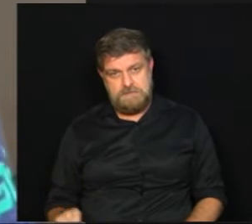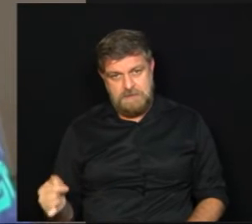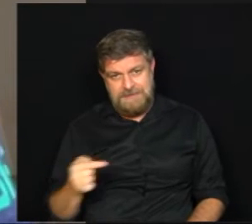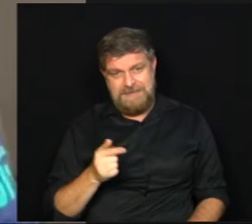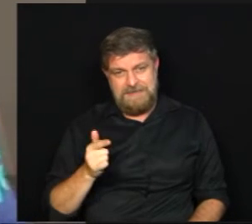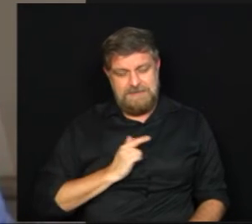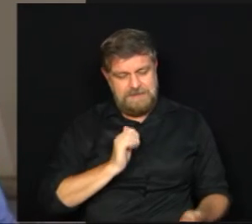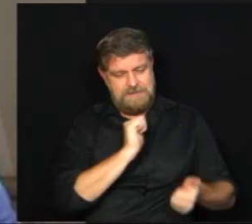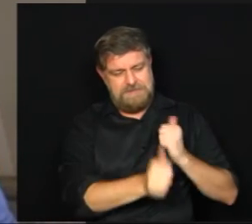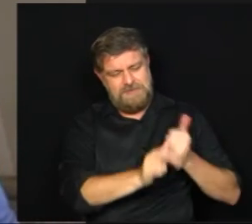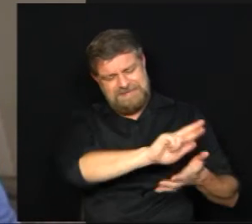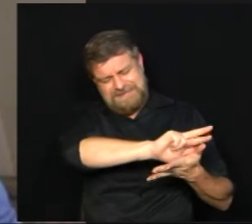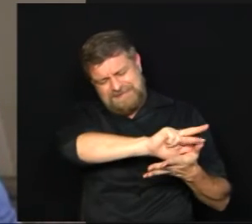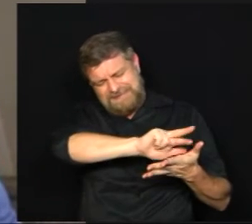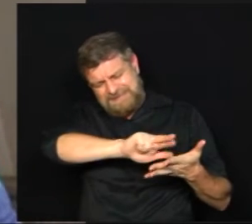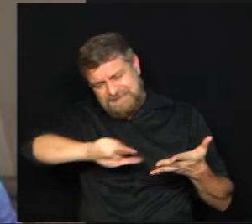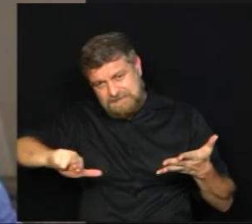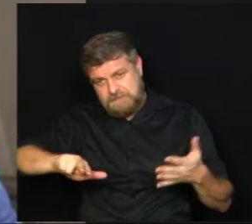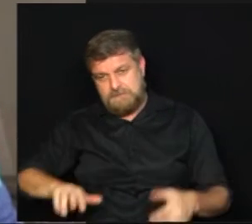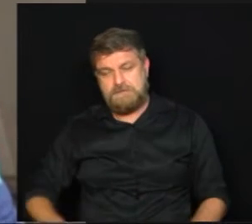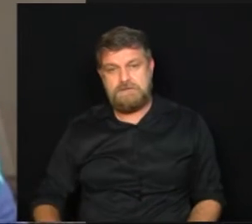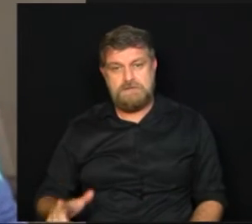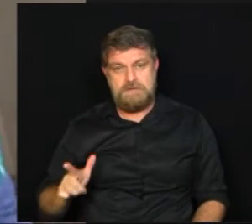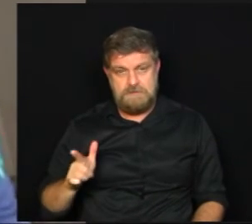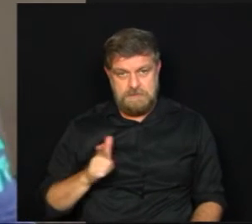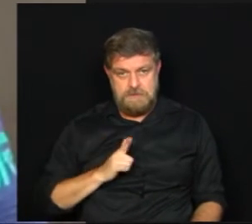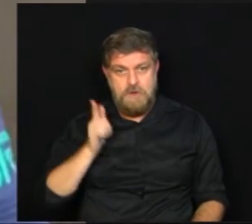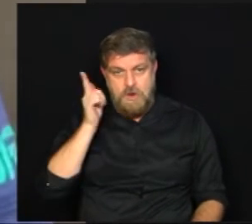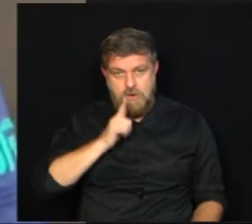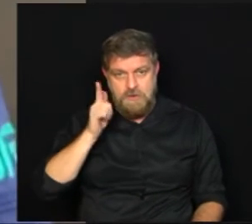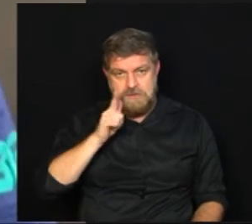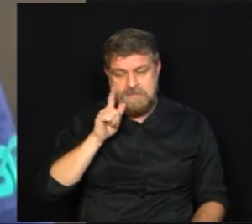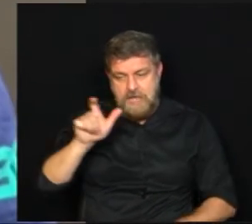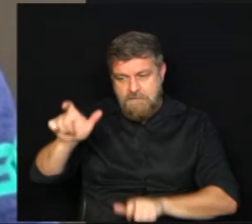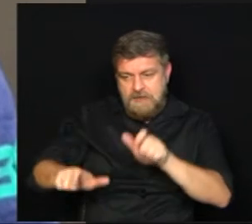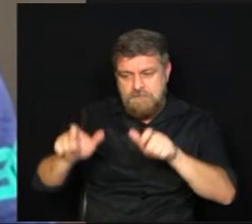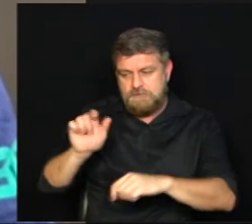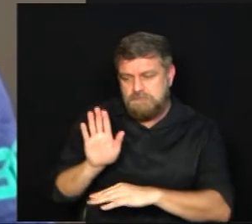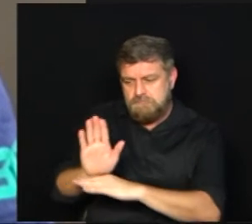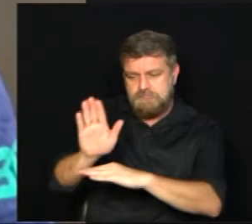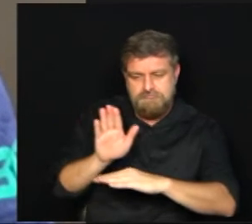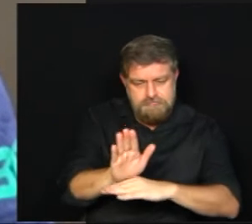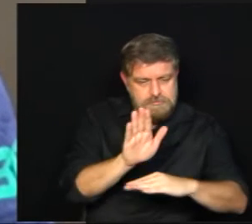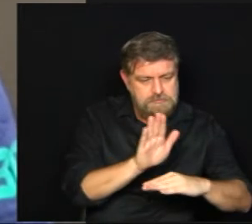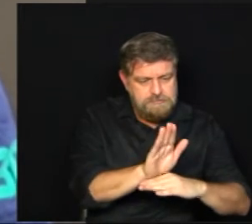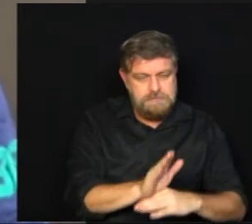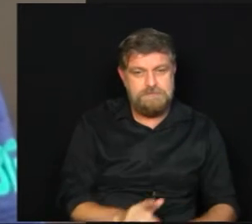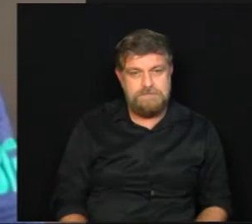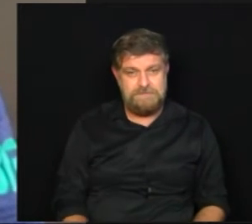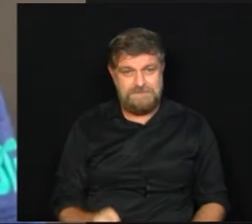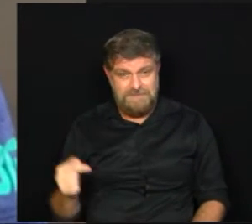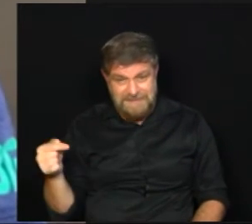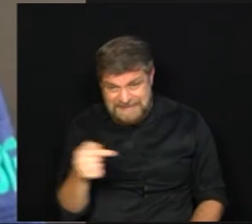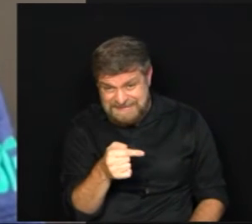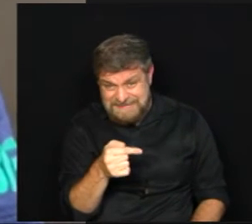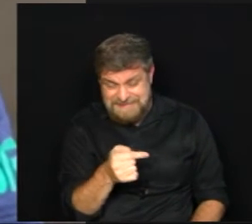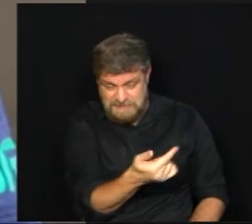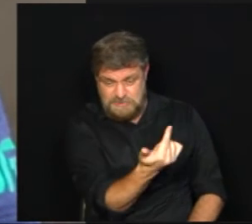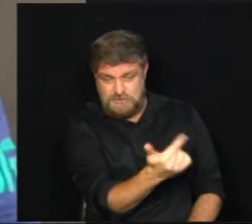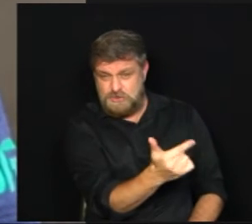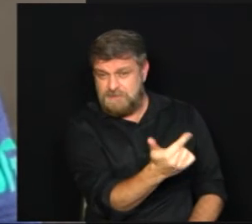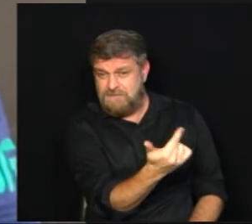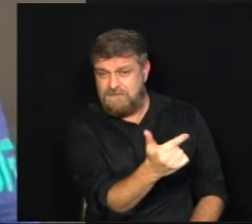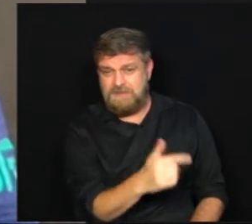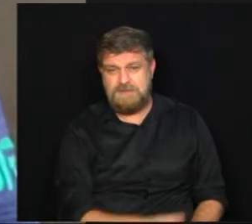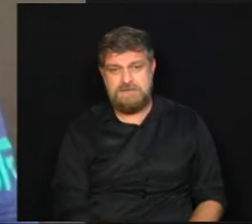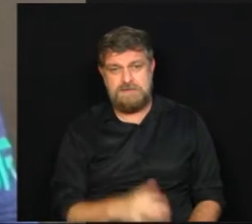vários esportes e consegue atender bastante pessoas. Mas, assim, se não fosse por isso, eu acho